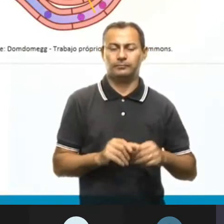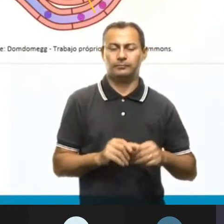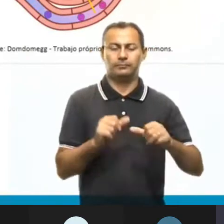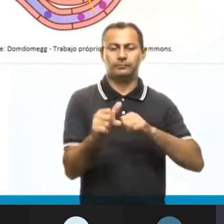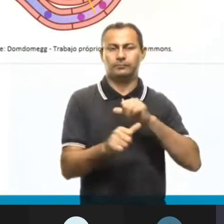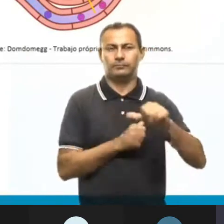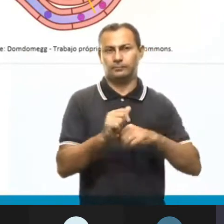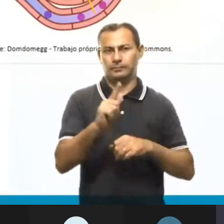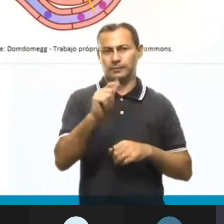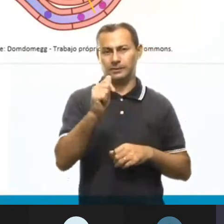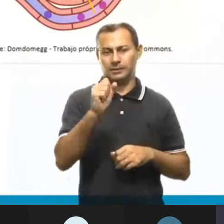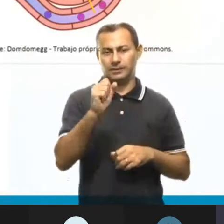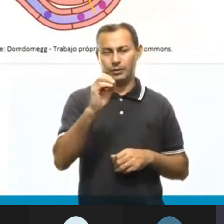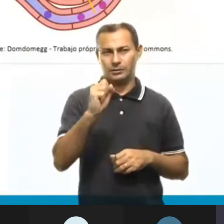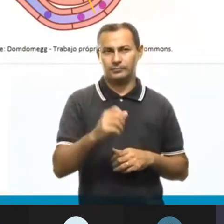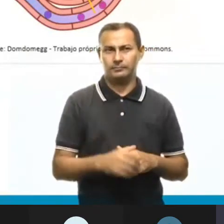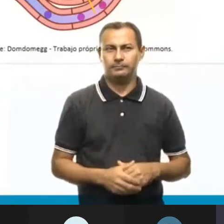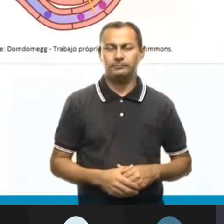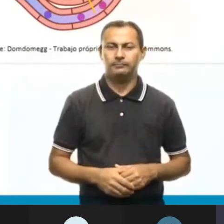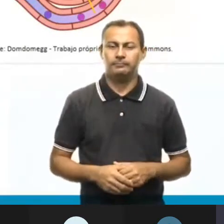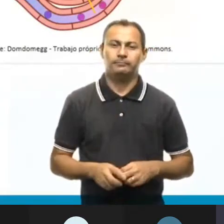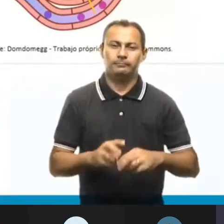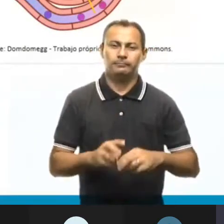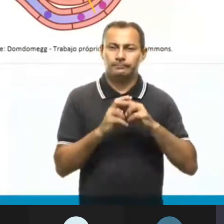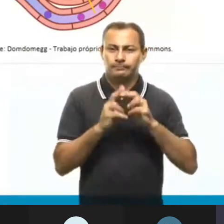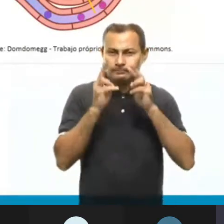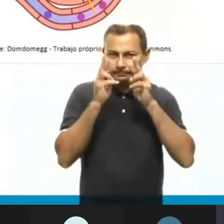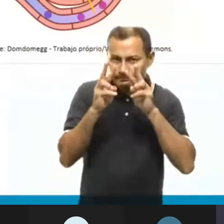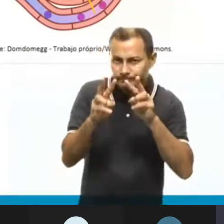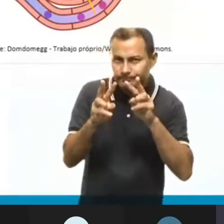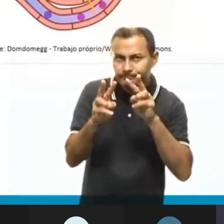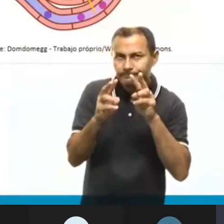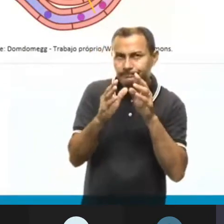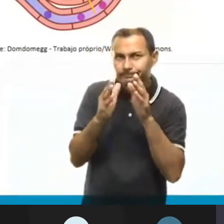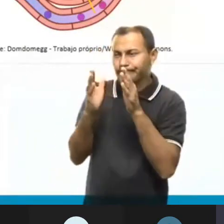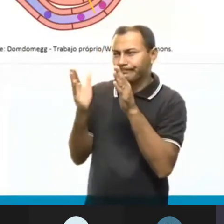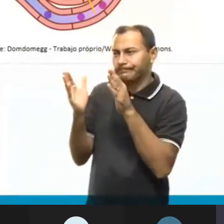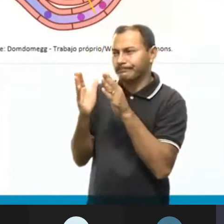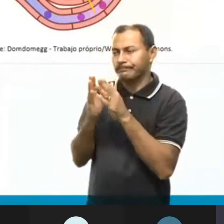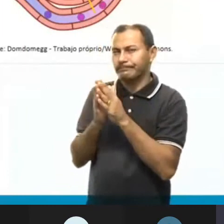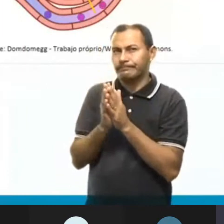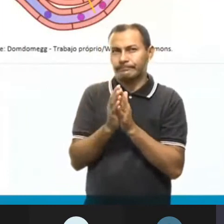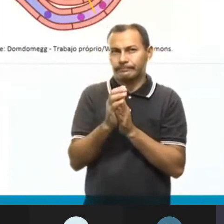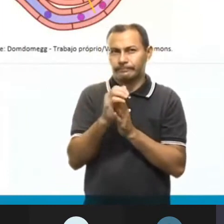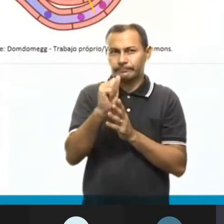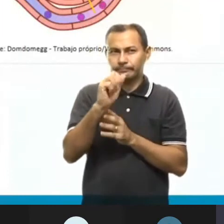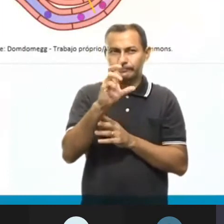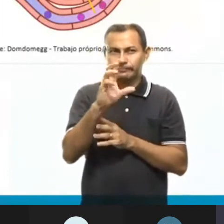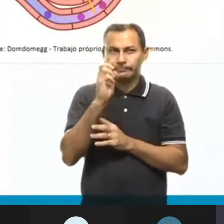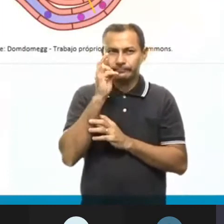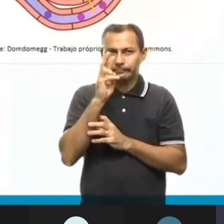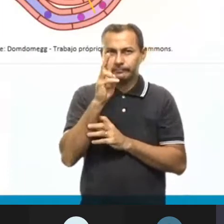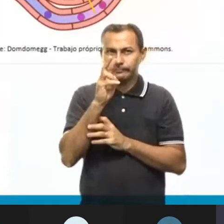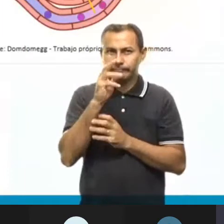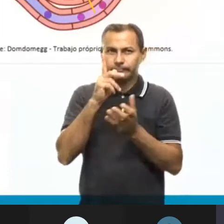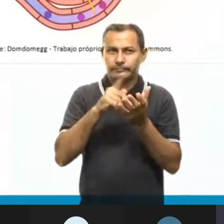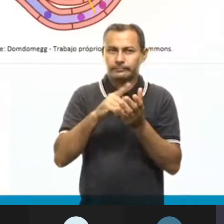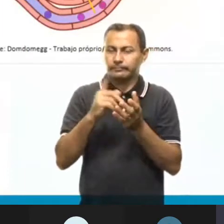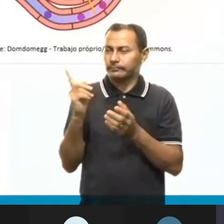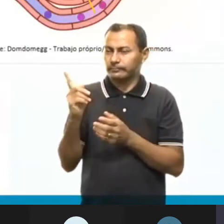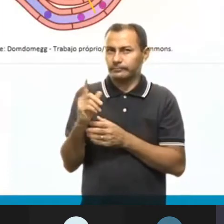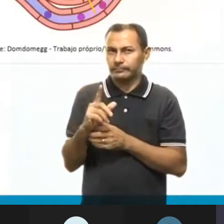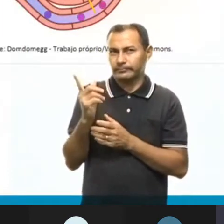para as trocas gasosas. Então, se a gente olhar aqui do lado, né, se eu pegar um alvéolo desse aqui, na